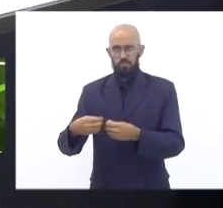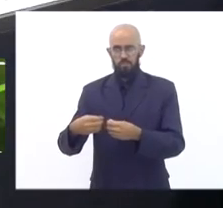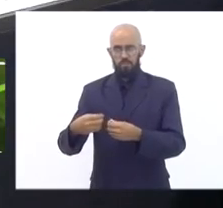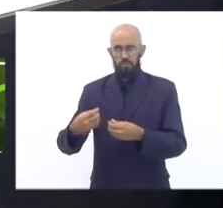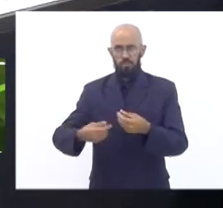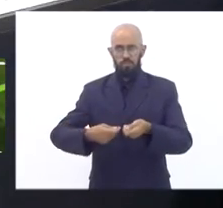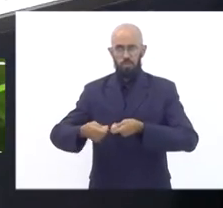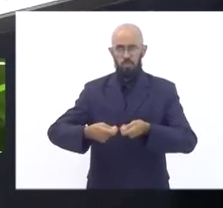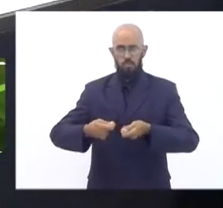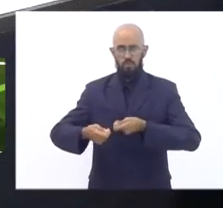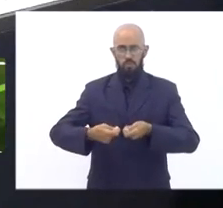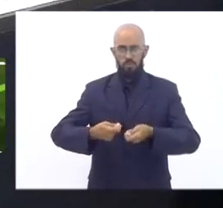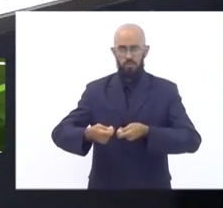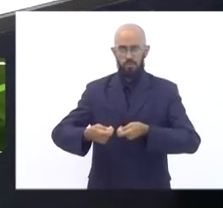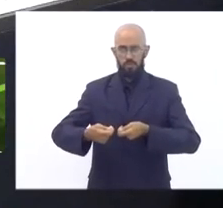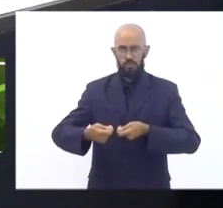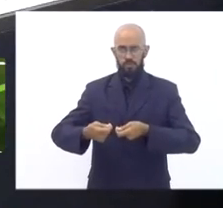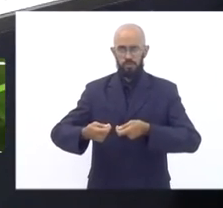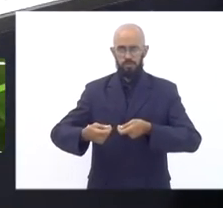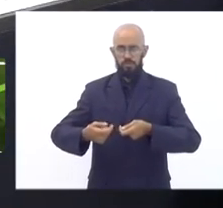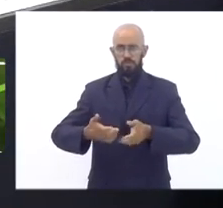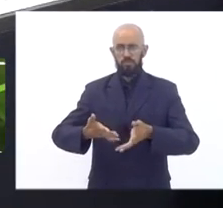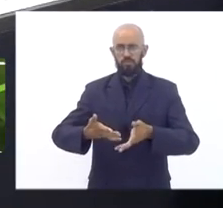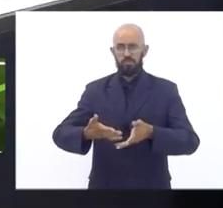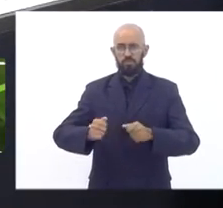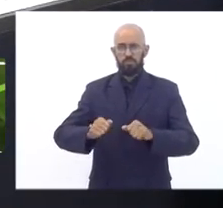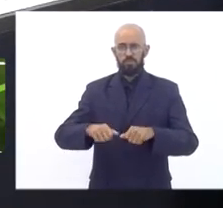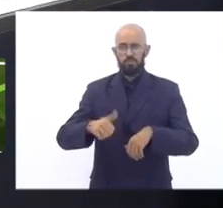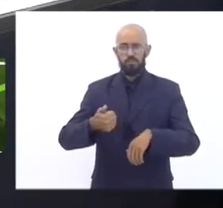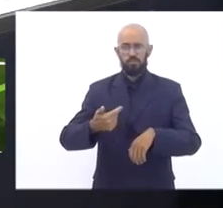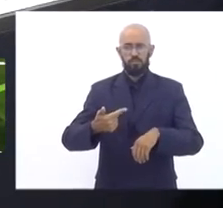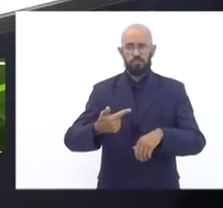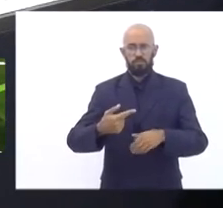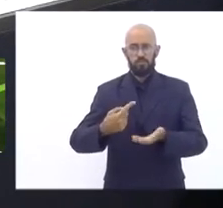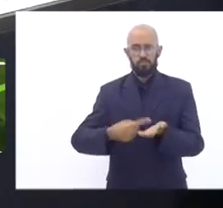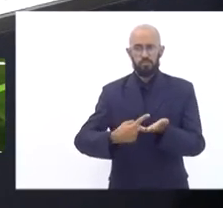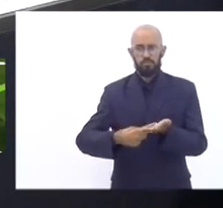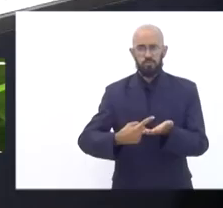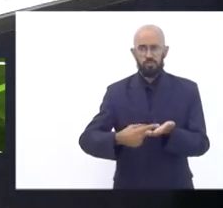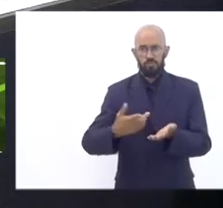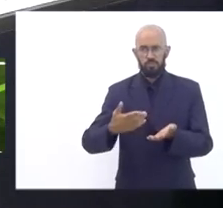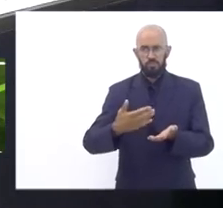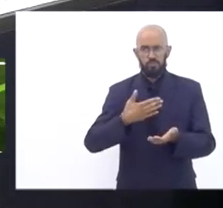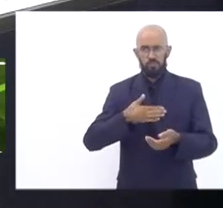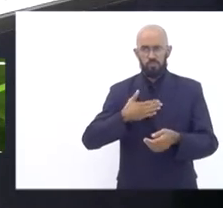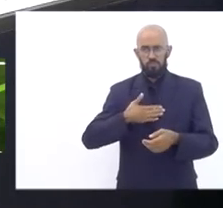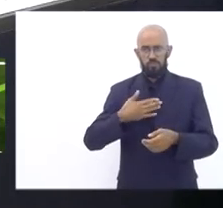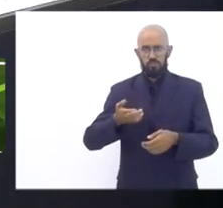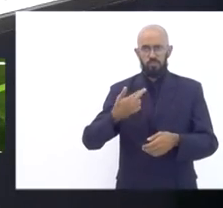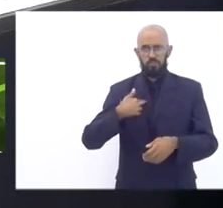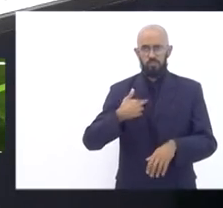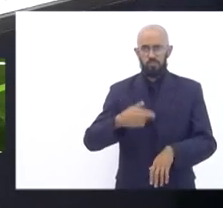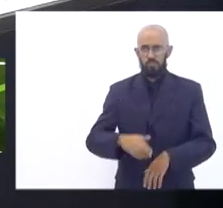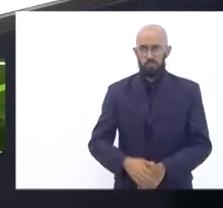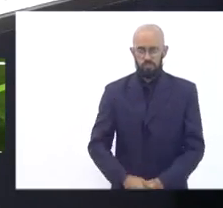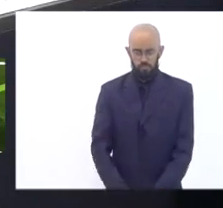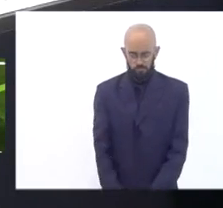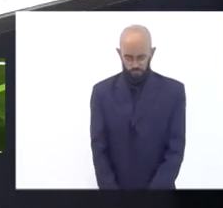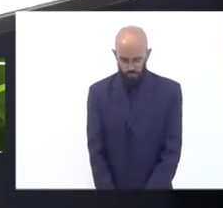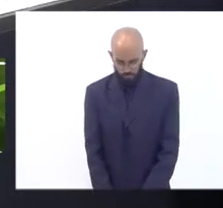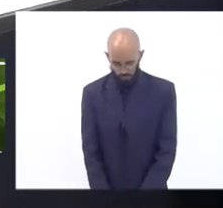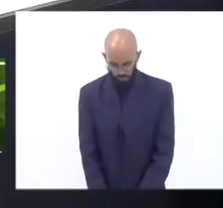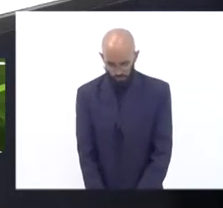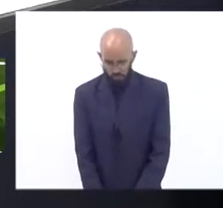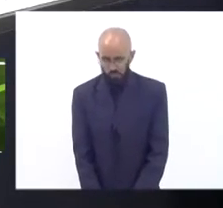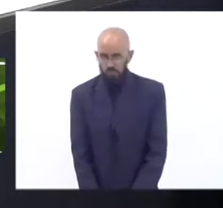no 12º aditivo baseado nesses valores? Gostaria de ter essas respostas. Por